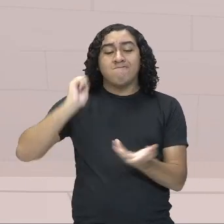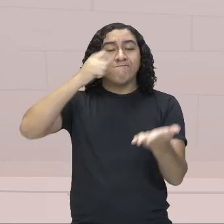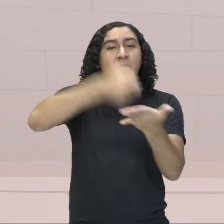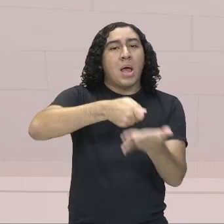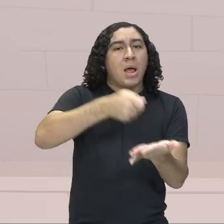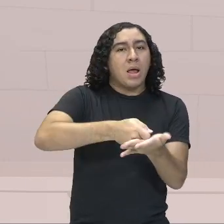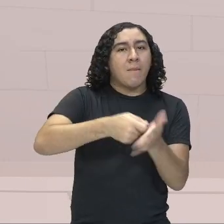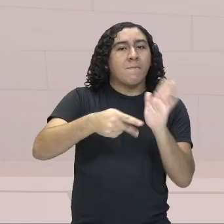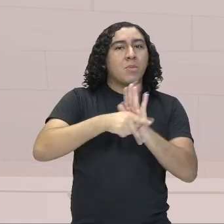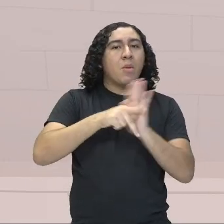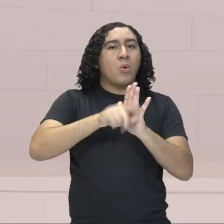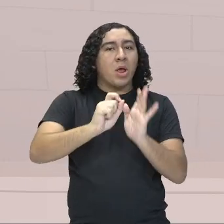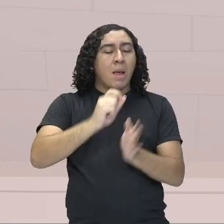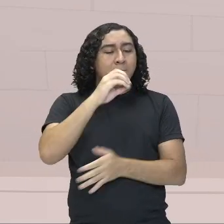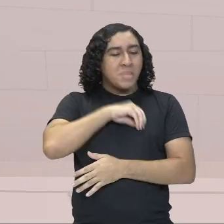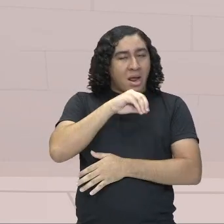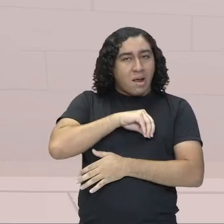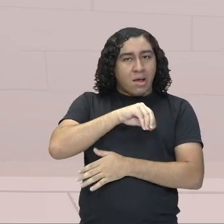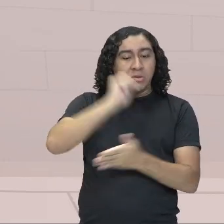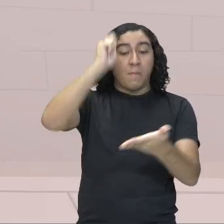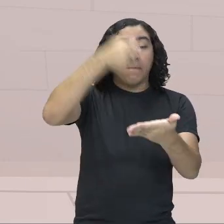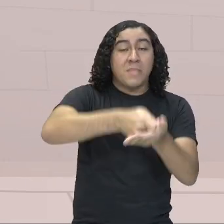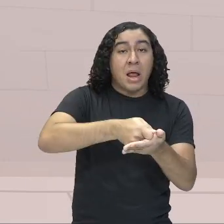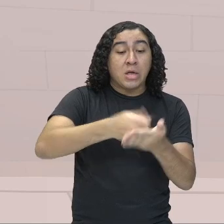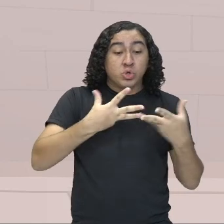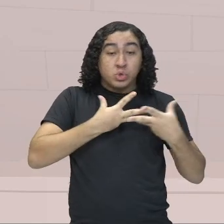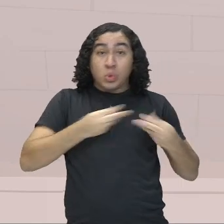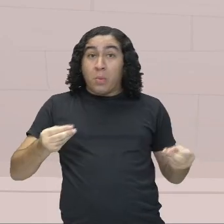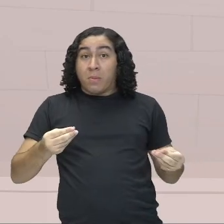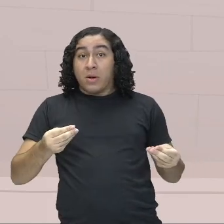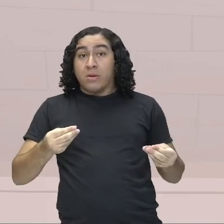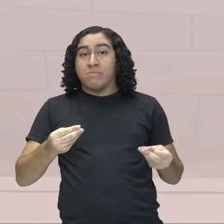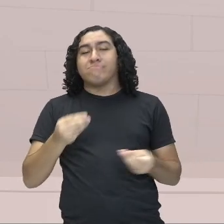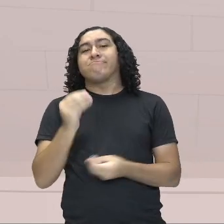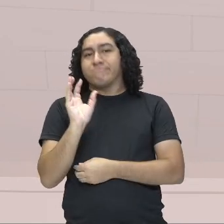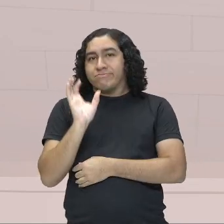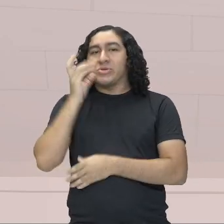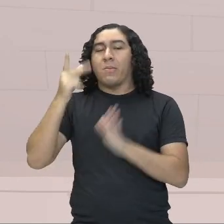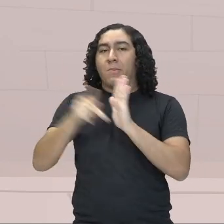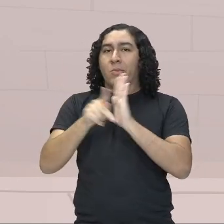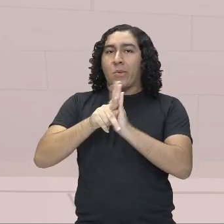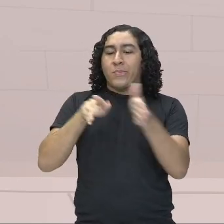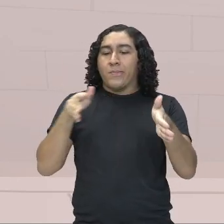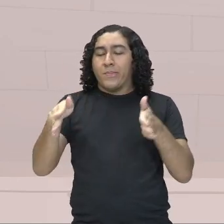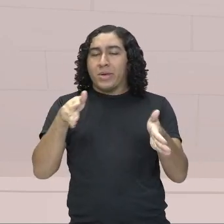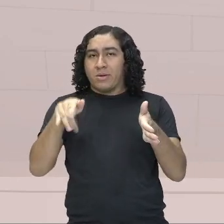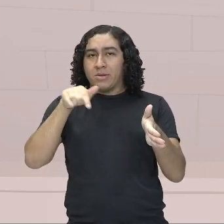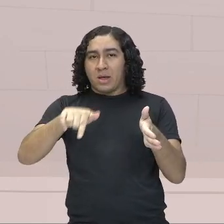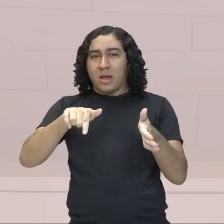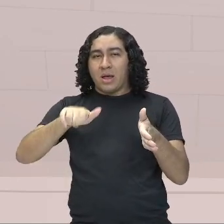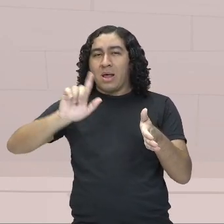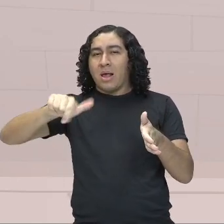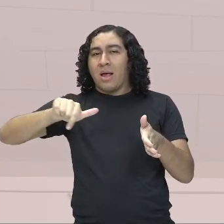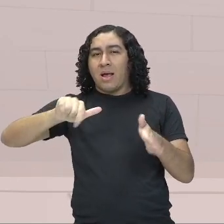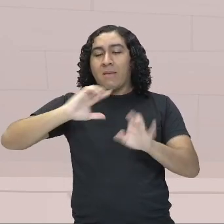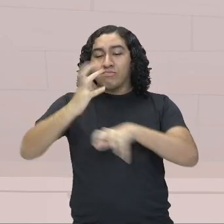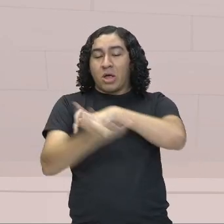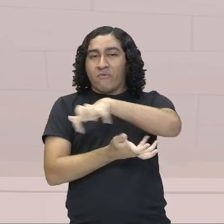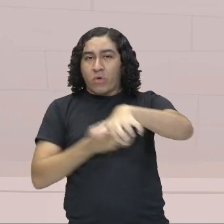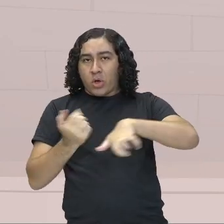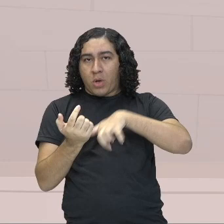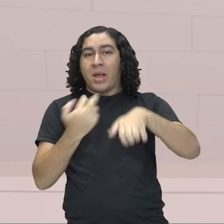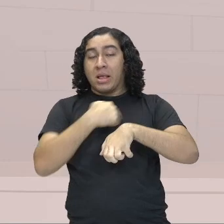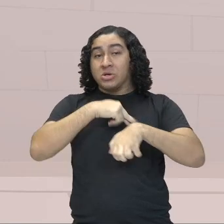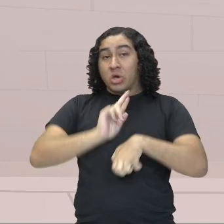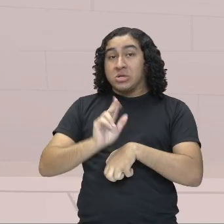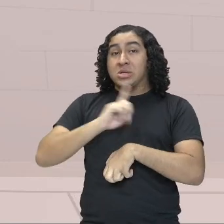pelo seu perdão. Acreditem, isso aconteceu durante o período aí da reforma religiosa, que